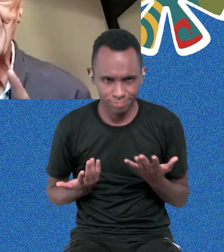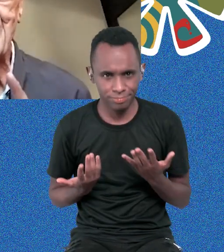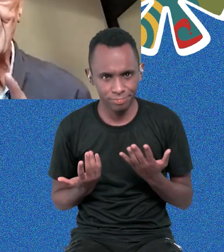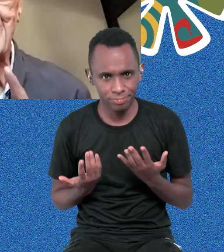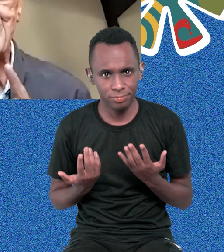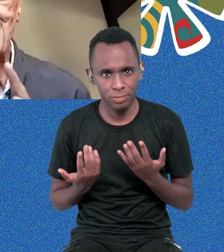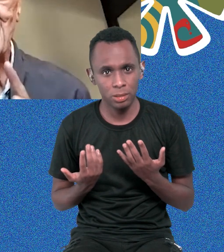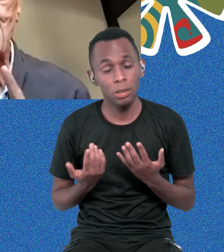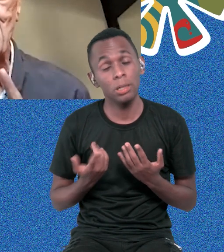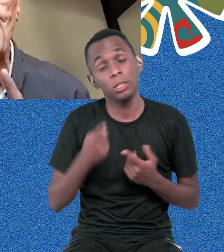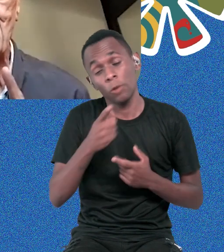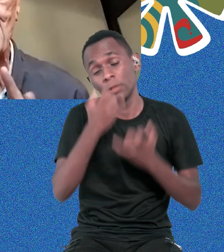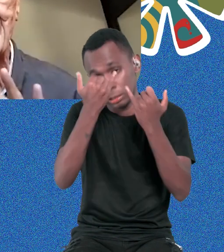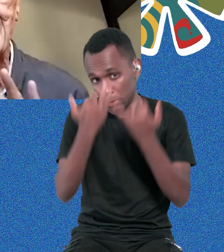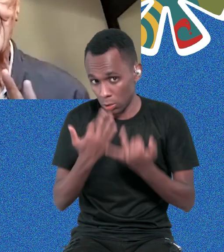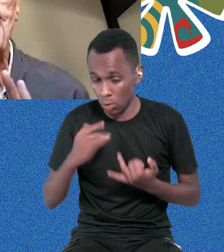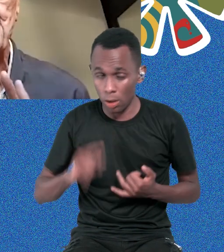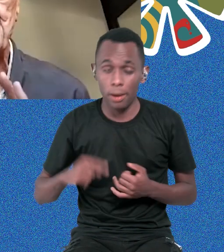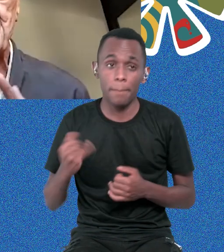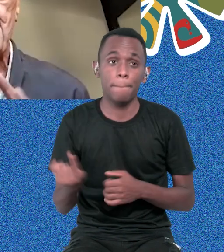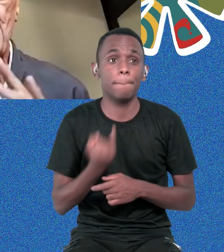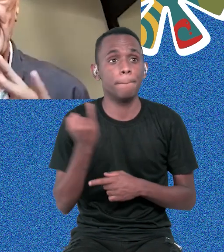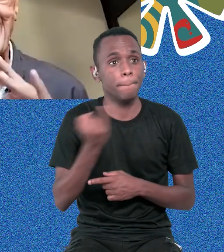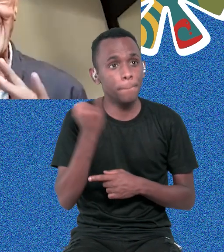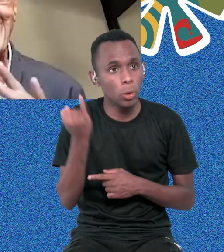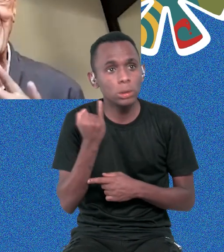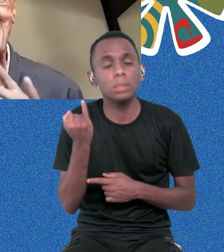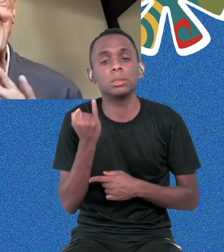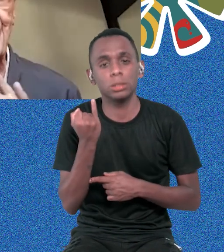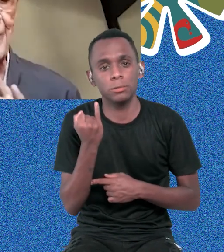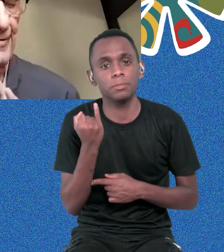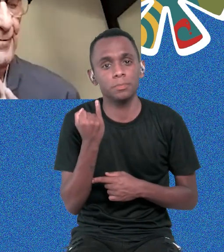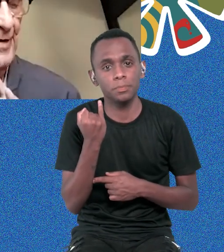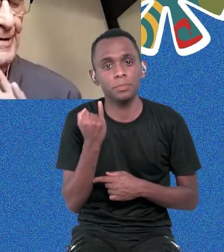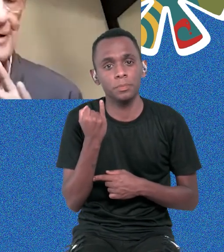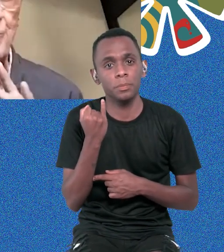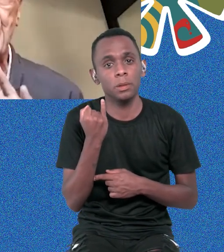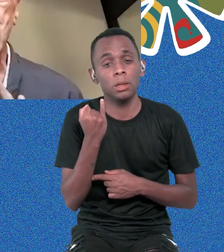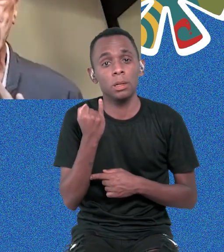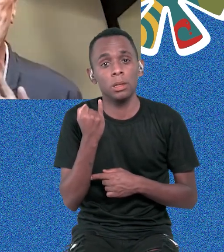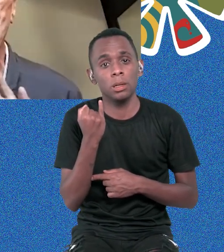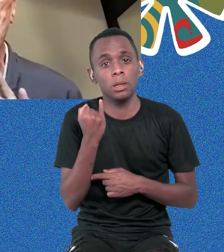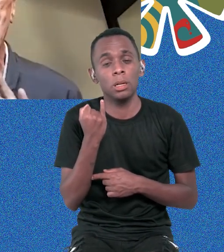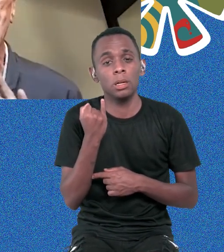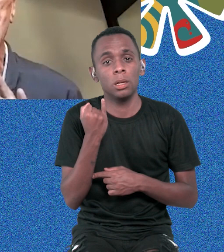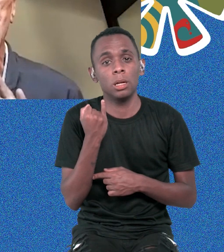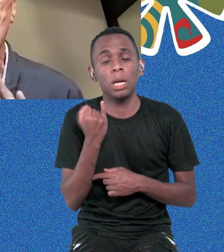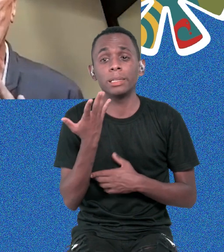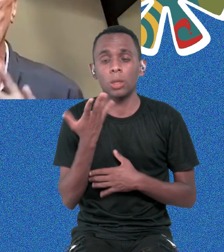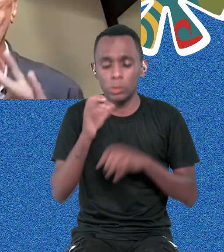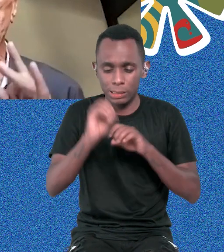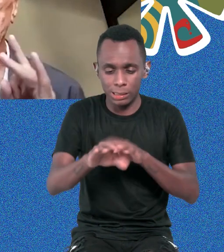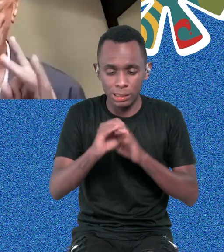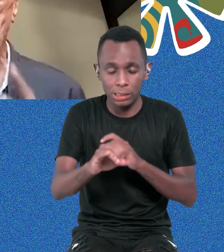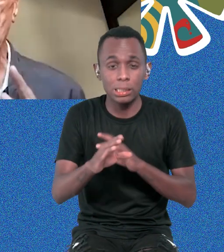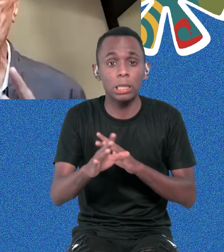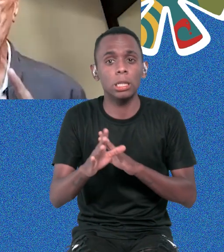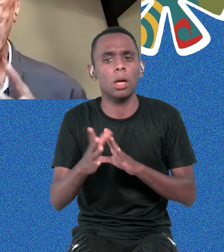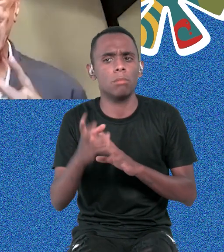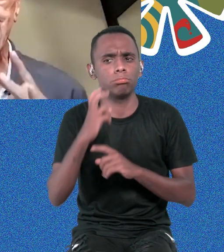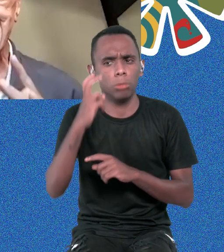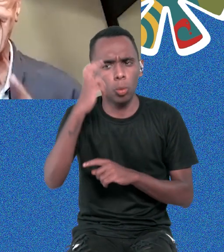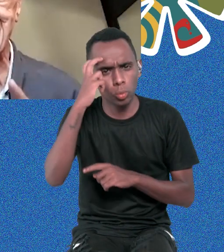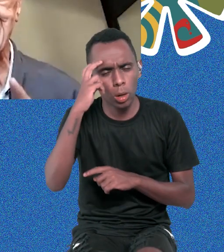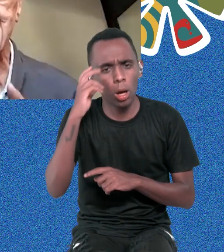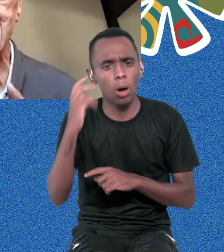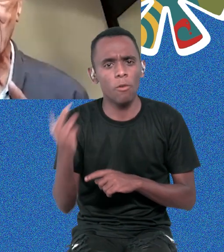está chamando a atenção, e isto é muito importante, é que essa visão de educação patrimonial, como fez Paulo de uma